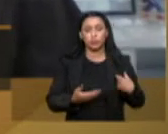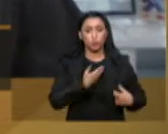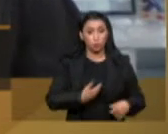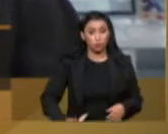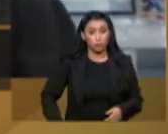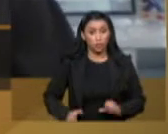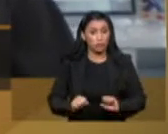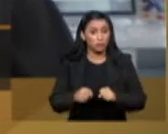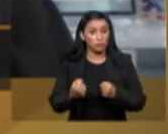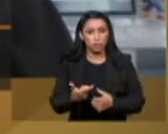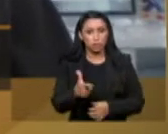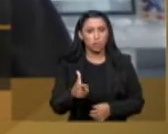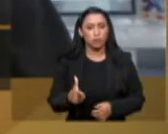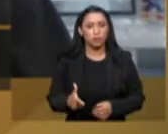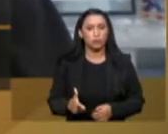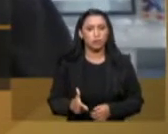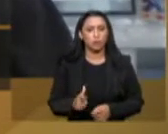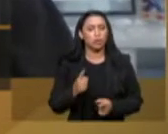não há